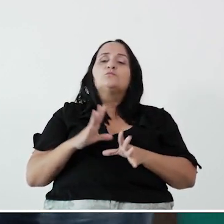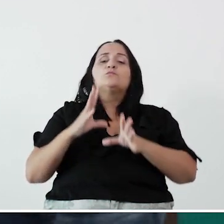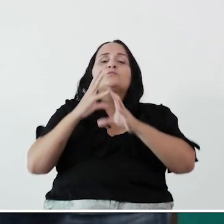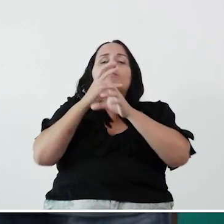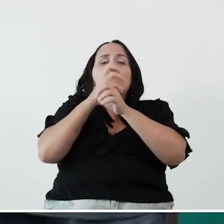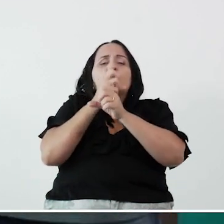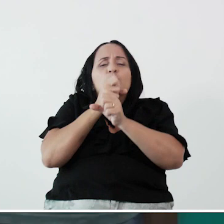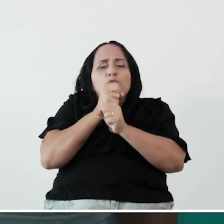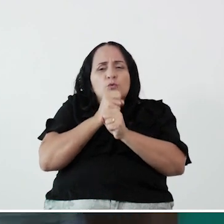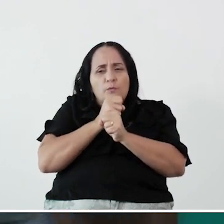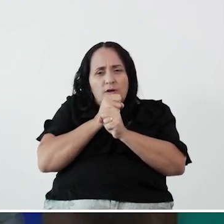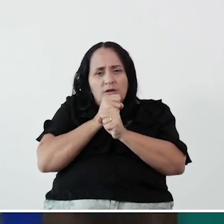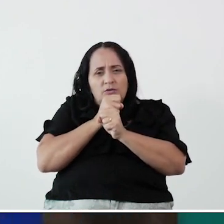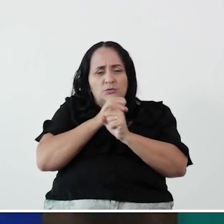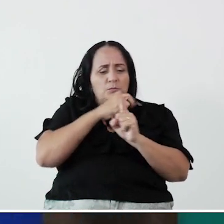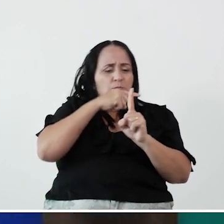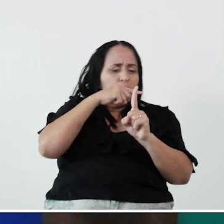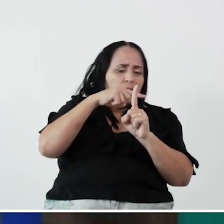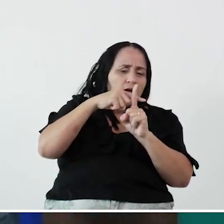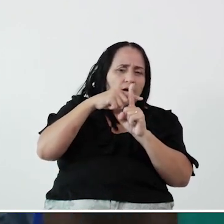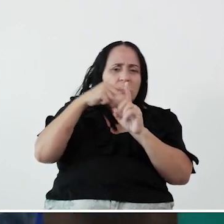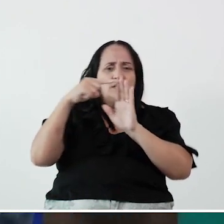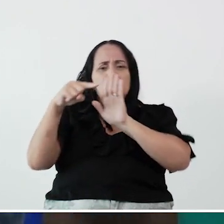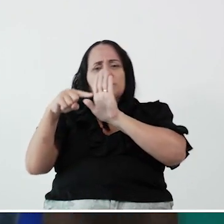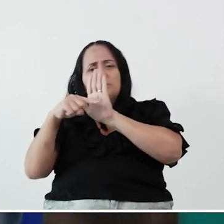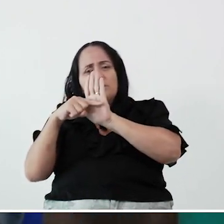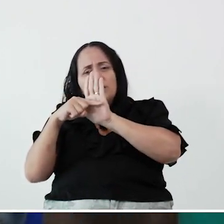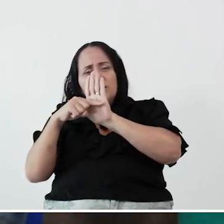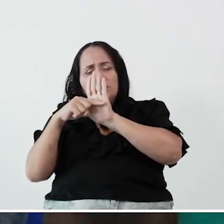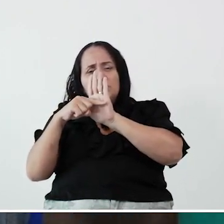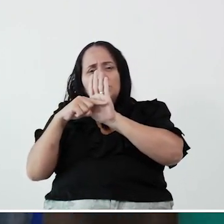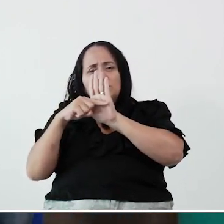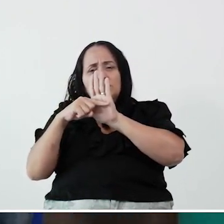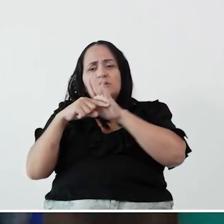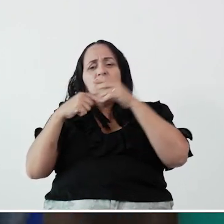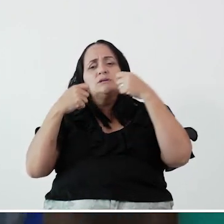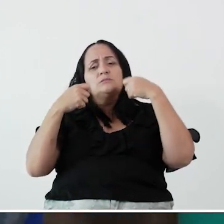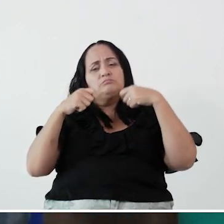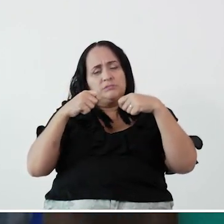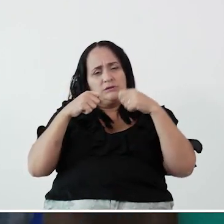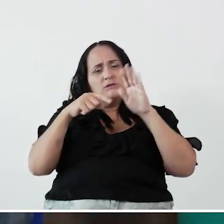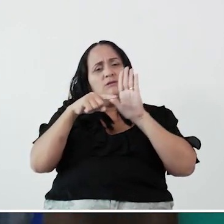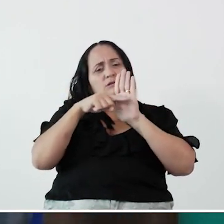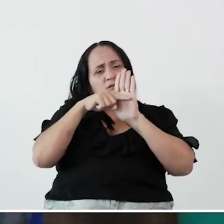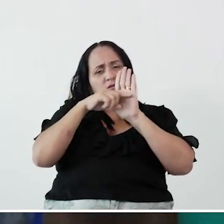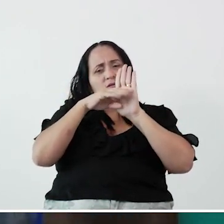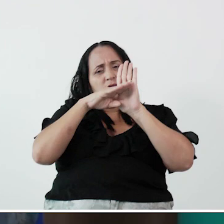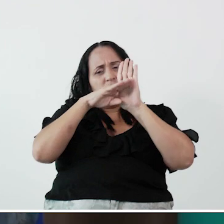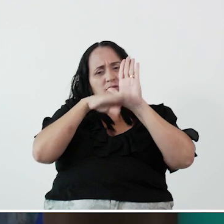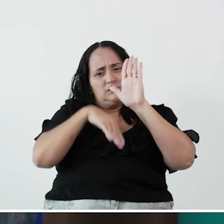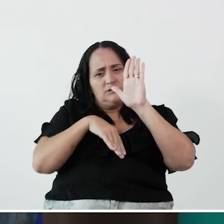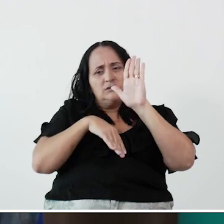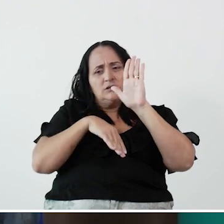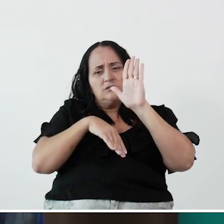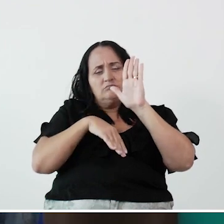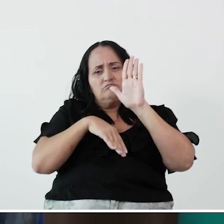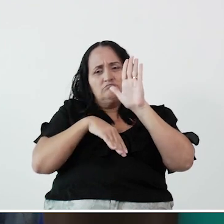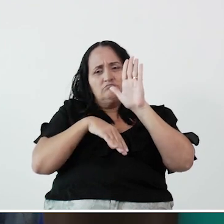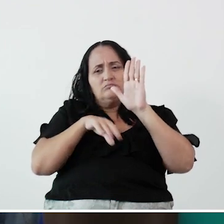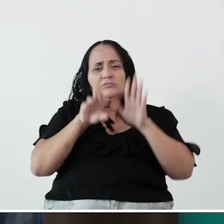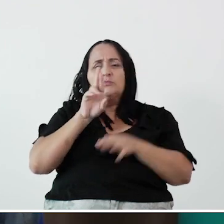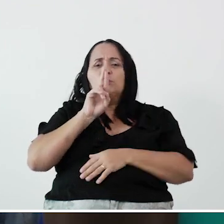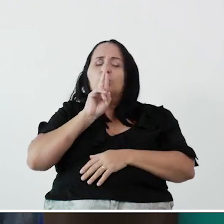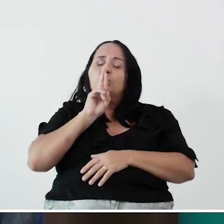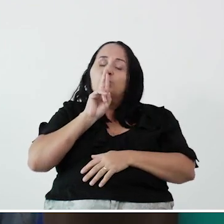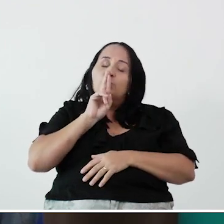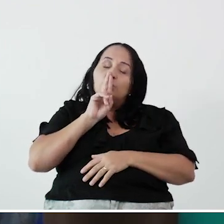dois números com sinais diferentes, nós vamos subtrair esses números e daremos o sinal que